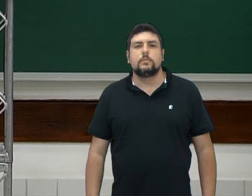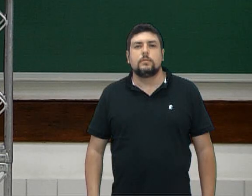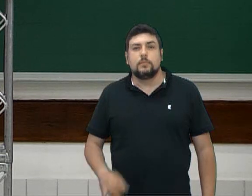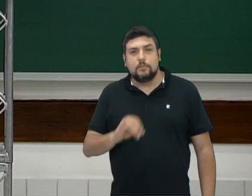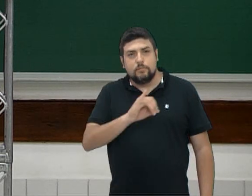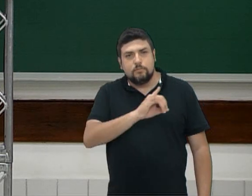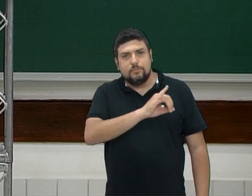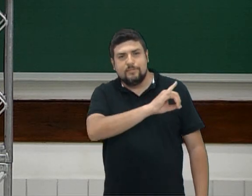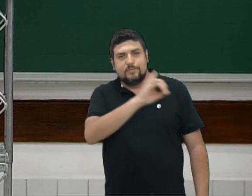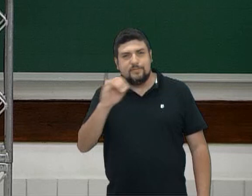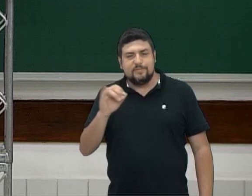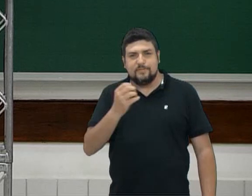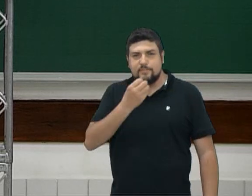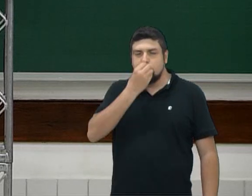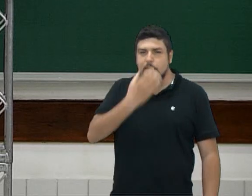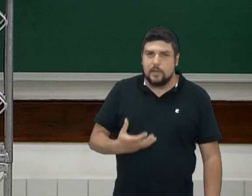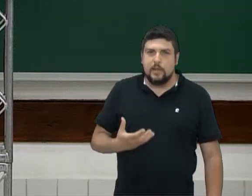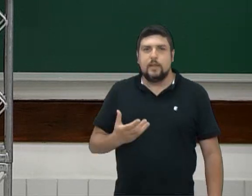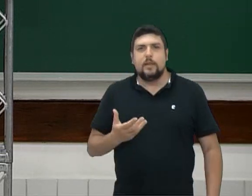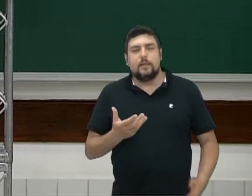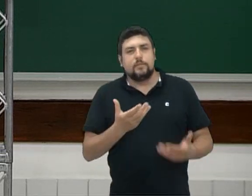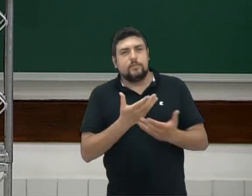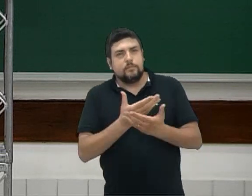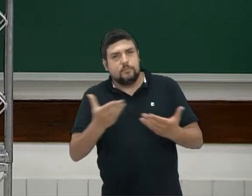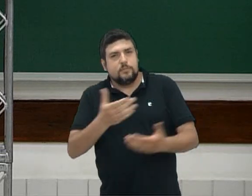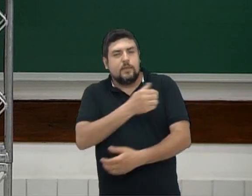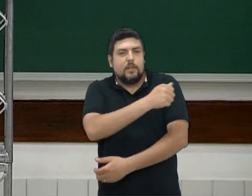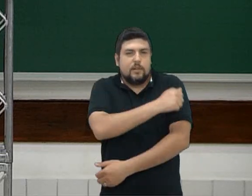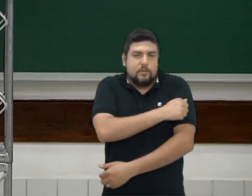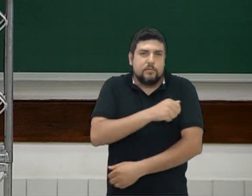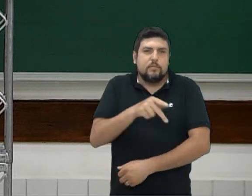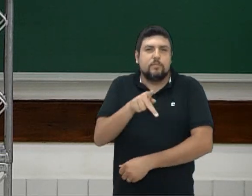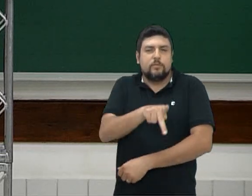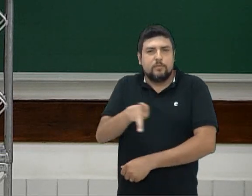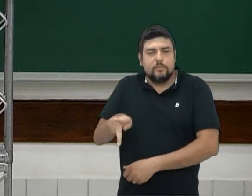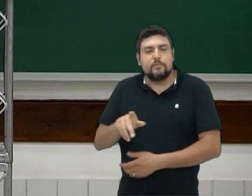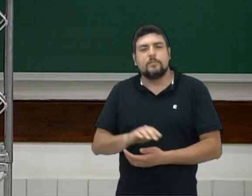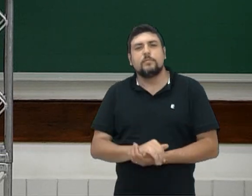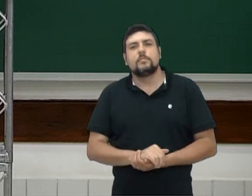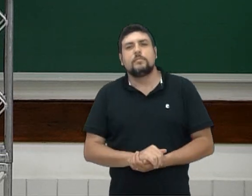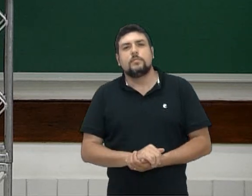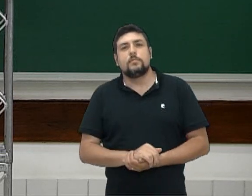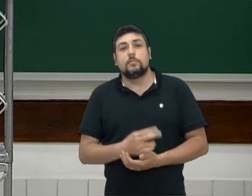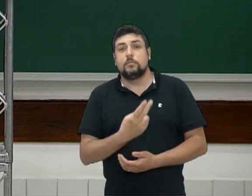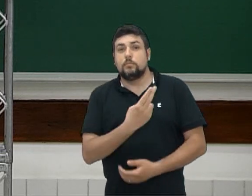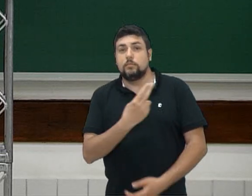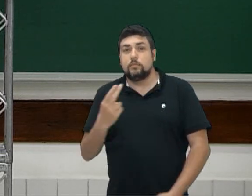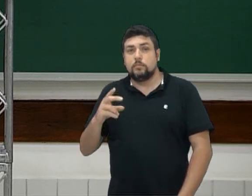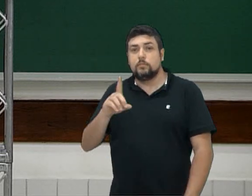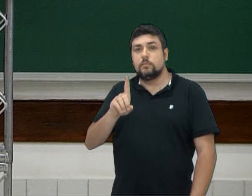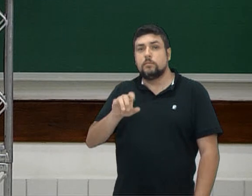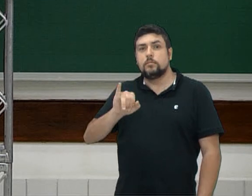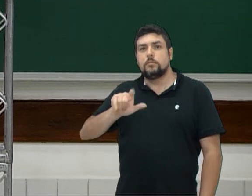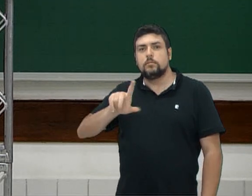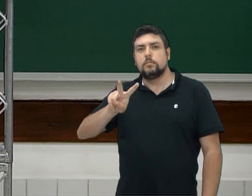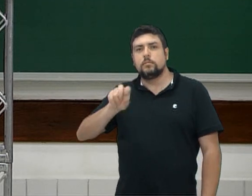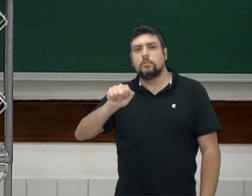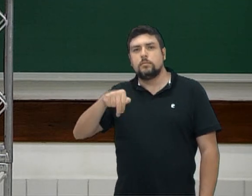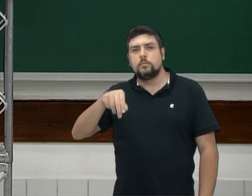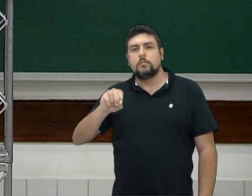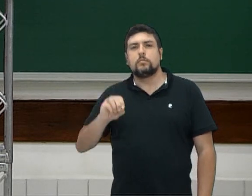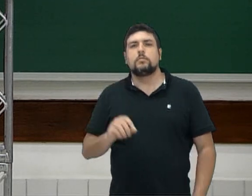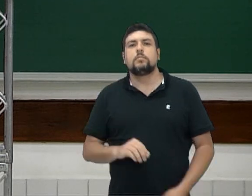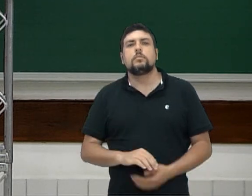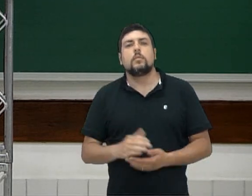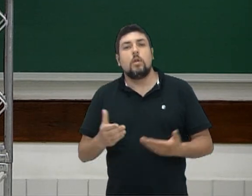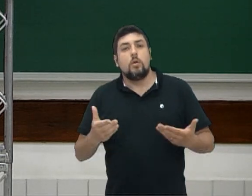Olá, alunos, tudo bem? Olá, professores, tudo bem com vocês? Muito bem, eu sou o professor Gilvano e nós vamos hoje ter